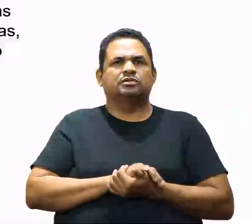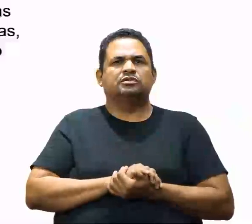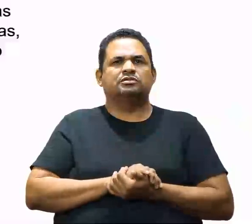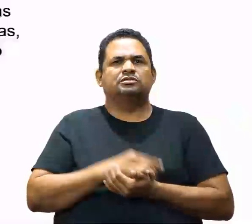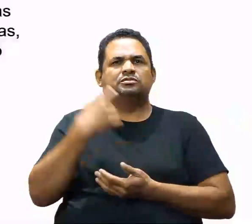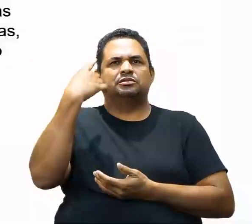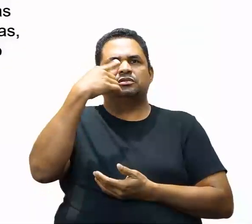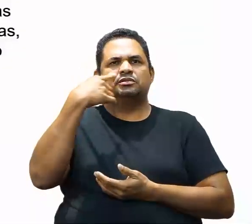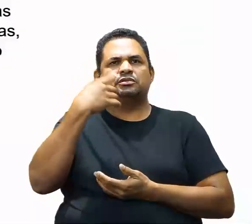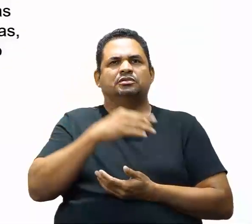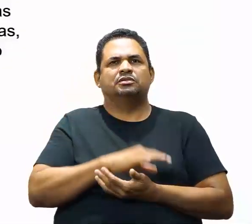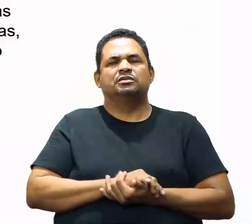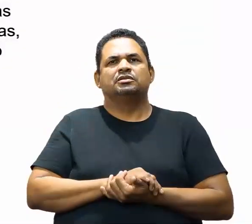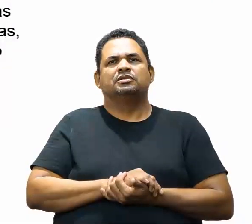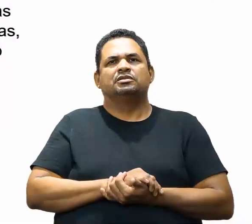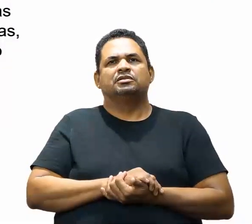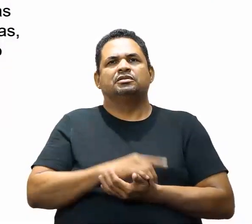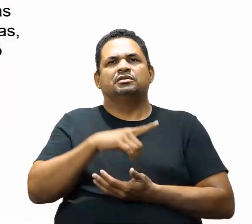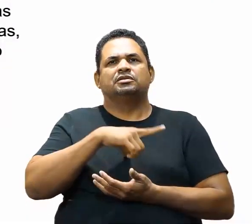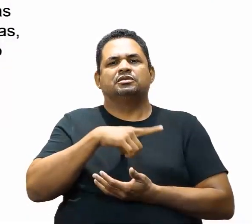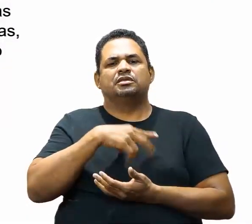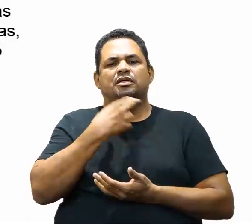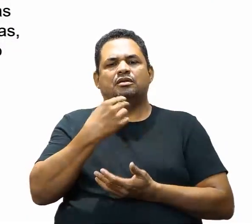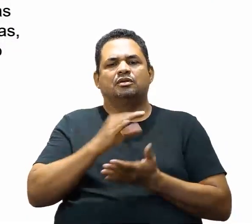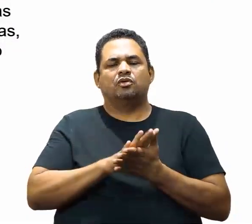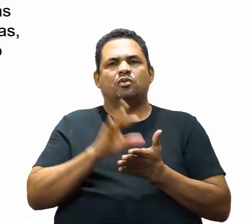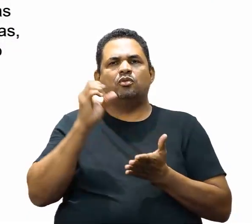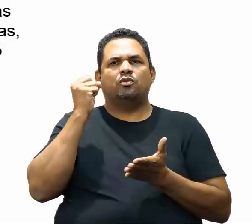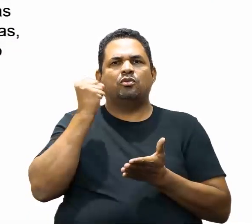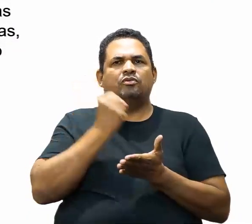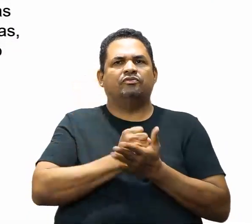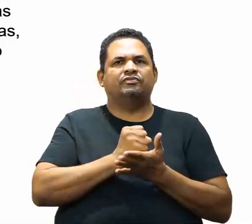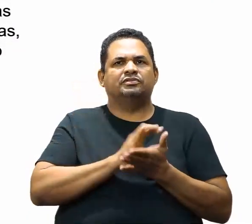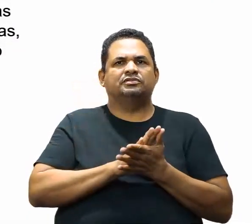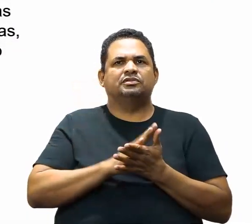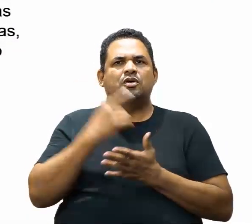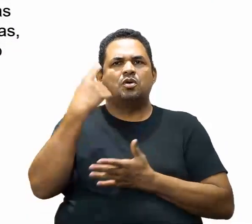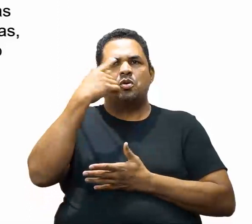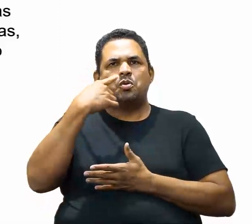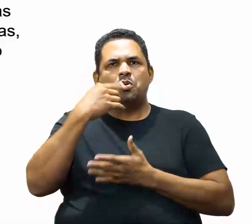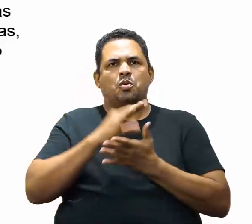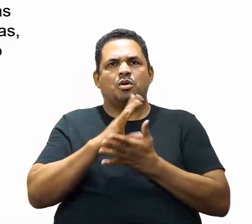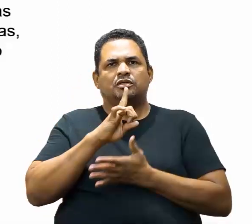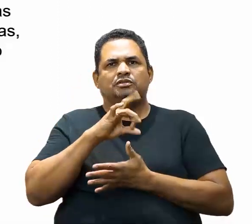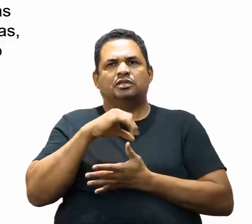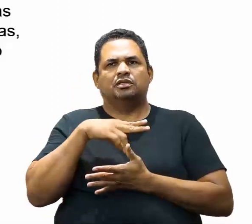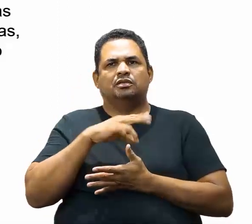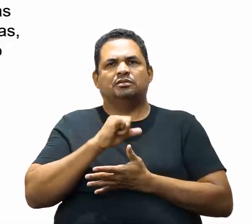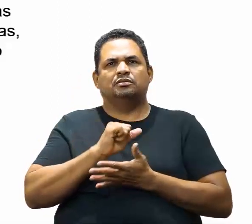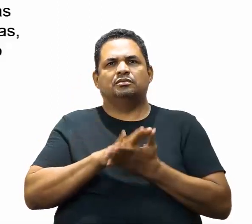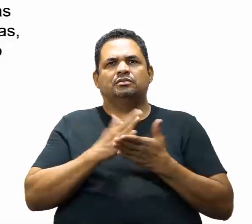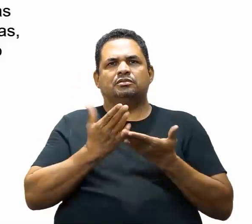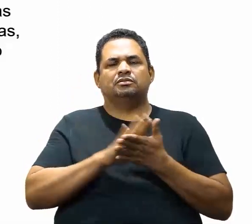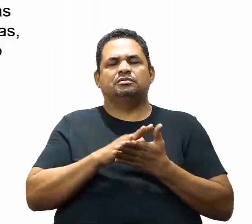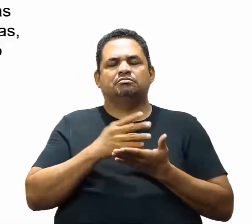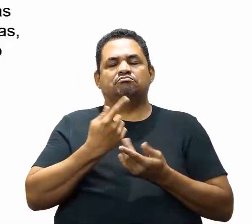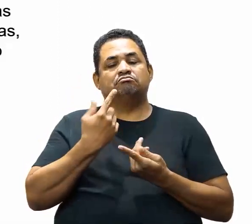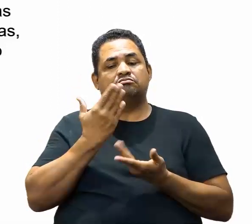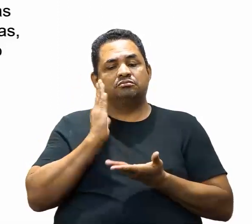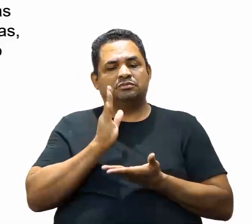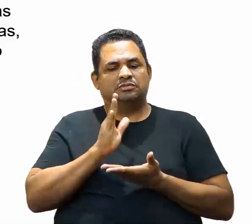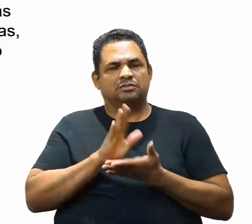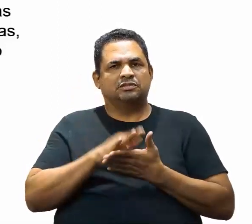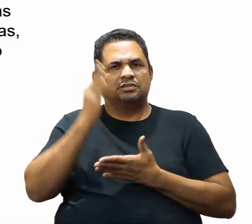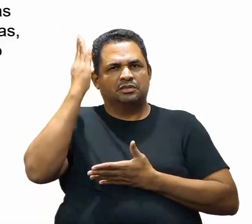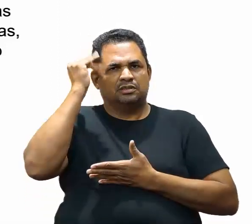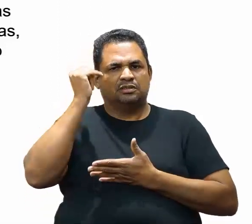A Espanha tem como língua oficial o espanhol ou castelhano. É, essa discussão vocês já sabem, é